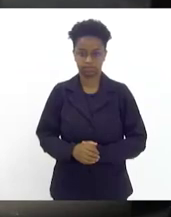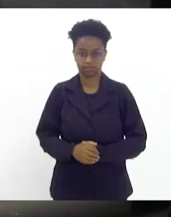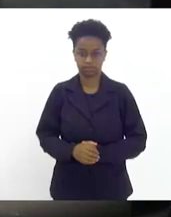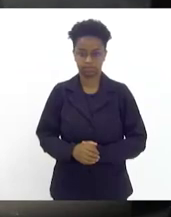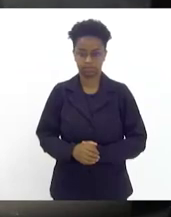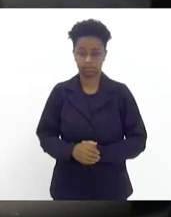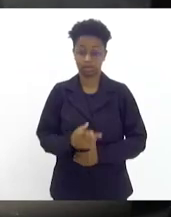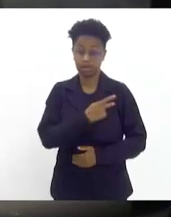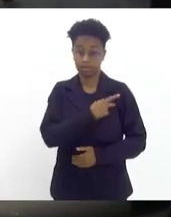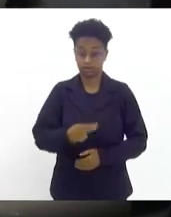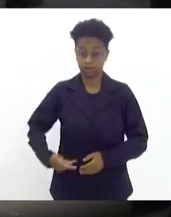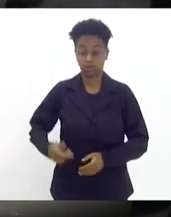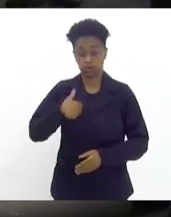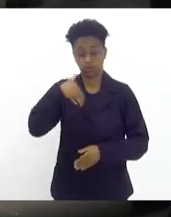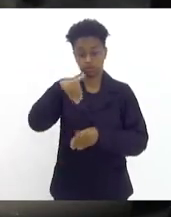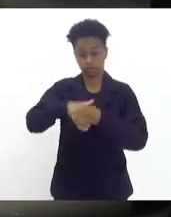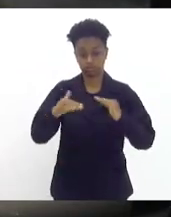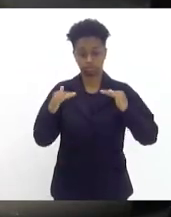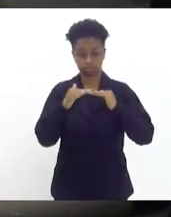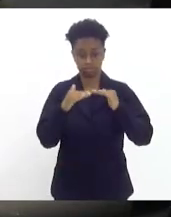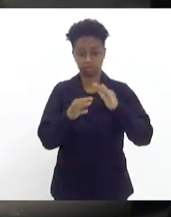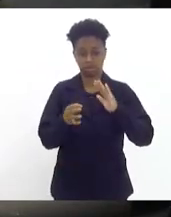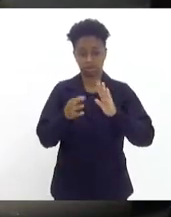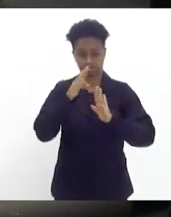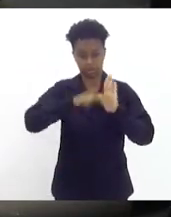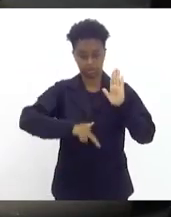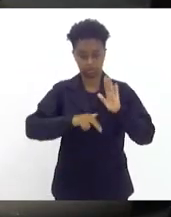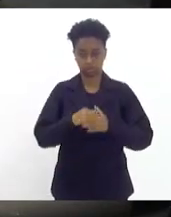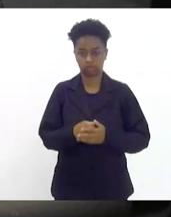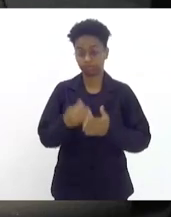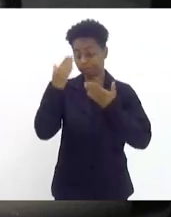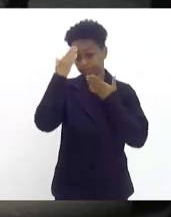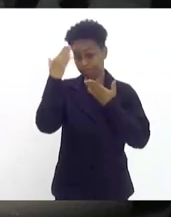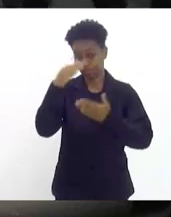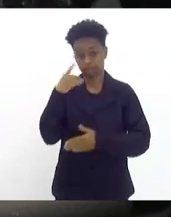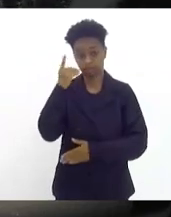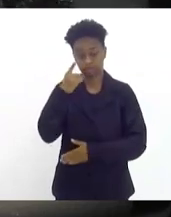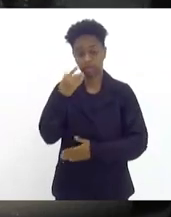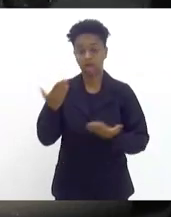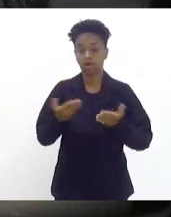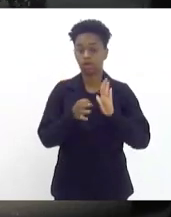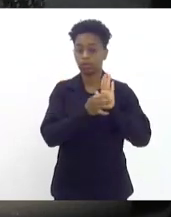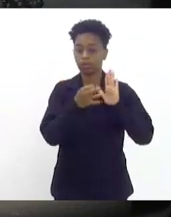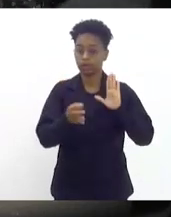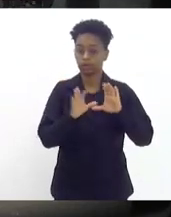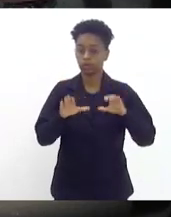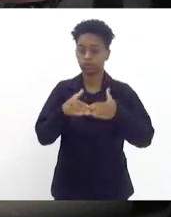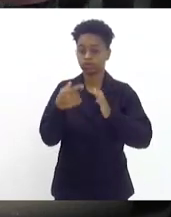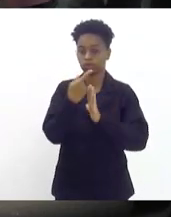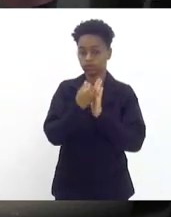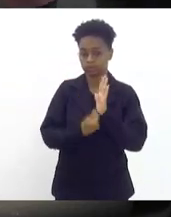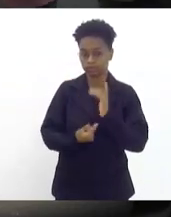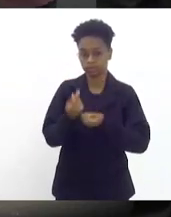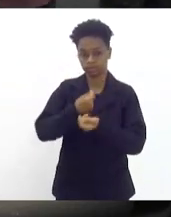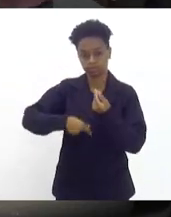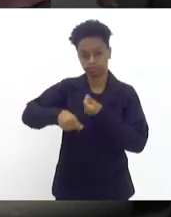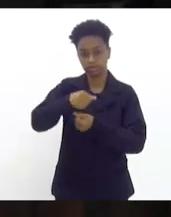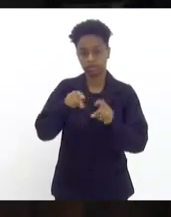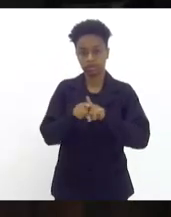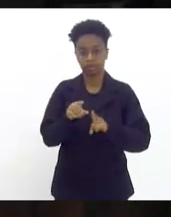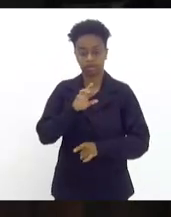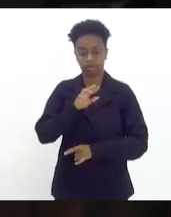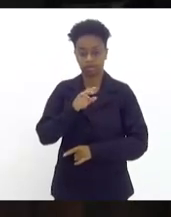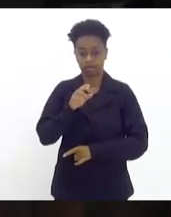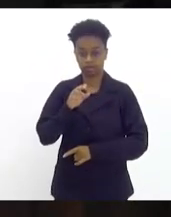senhor presidente voto favorável com o relator Muito obrigado Deputado para emitir parecer pela comissão de orçamento Finanças e fiscalização